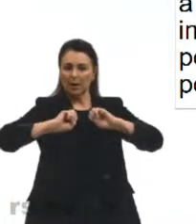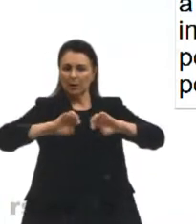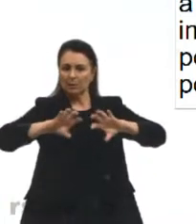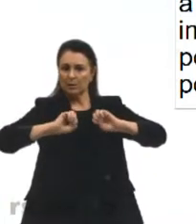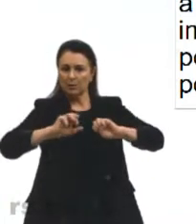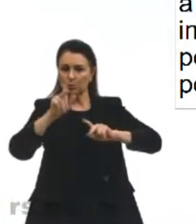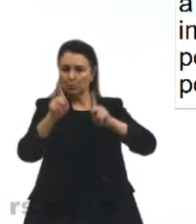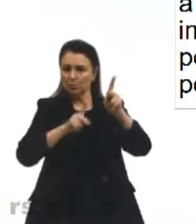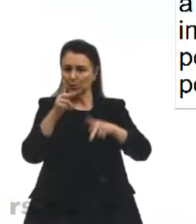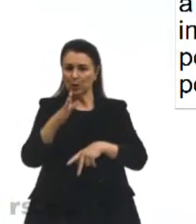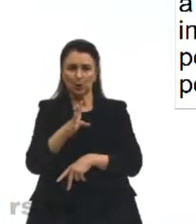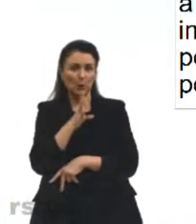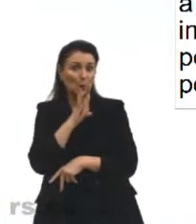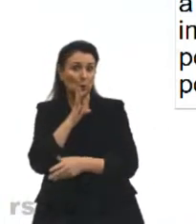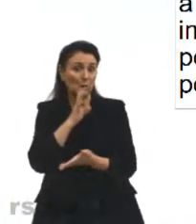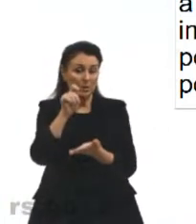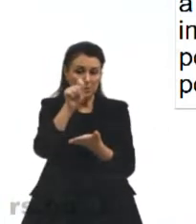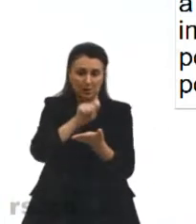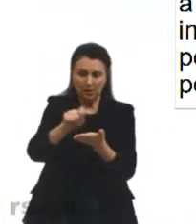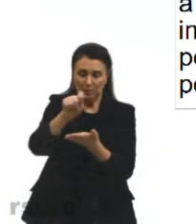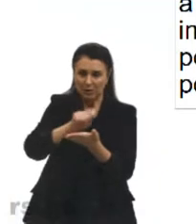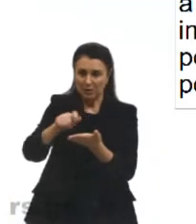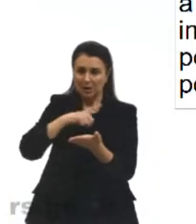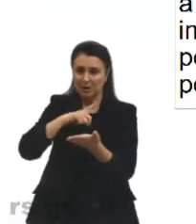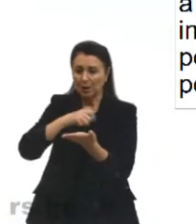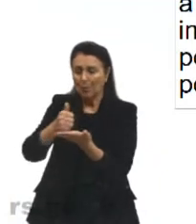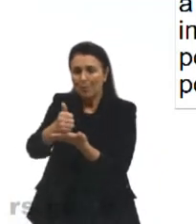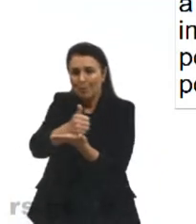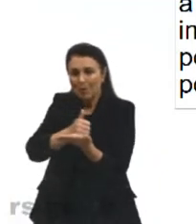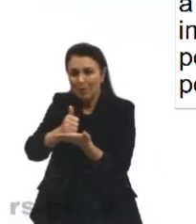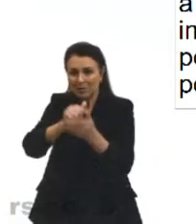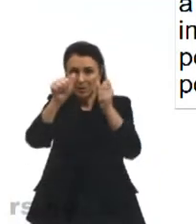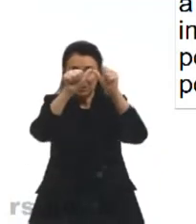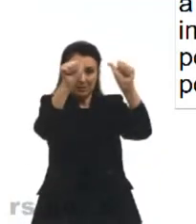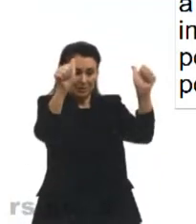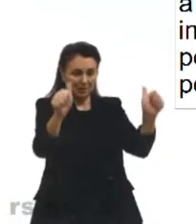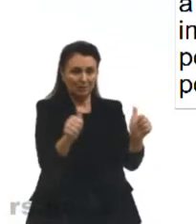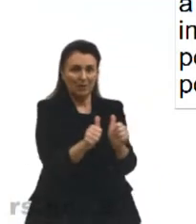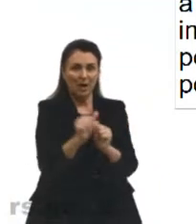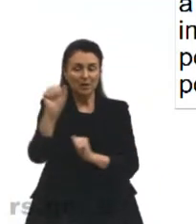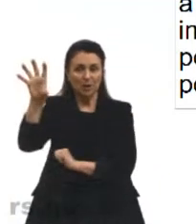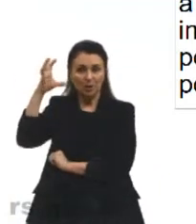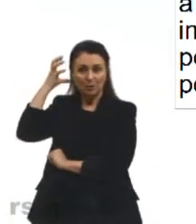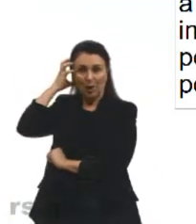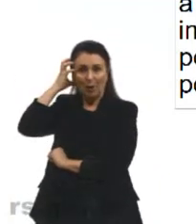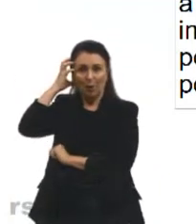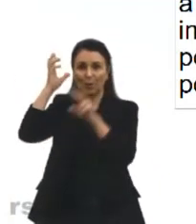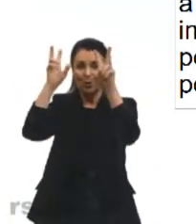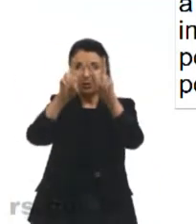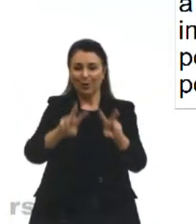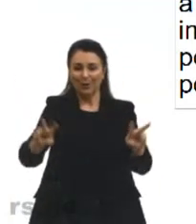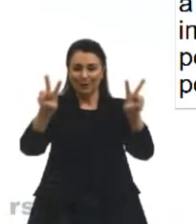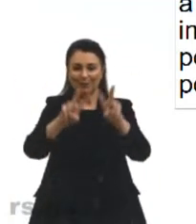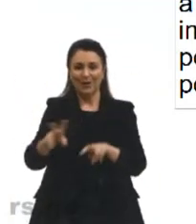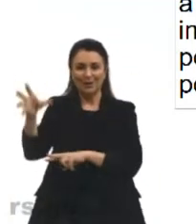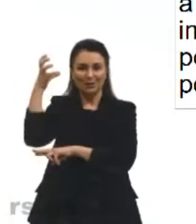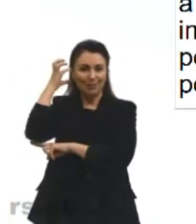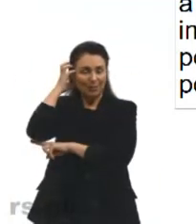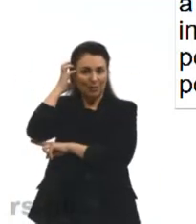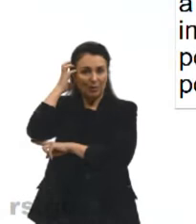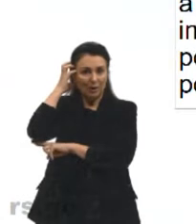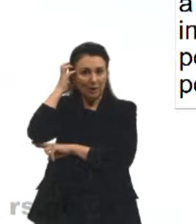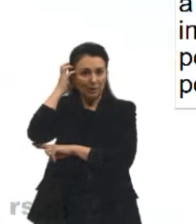escrita está baseada sobretudo na imagem e no som no áudio visual e